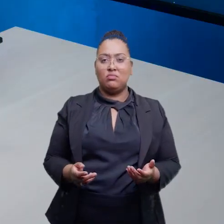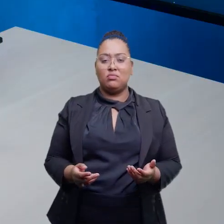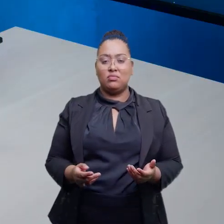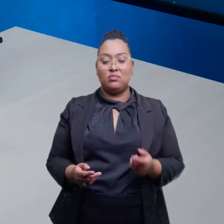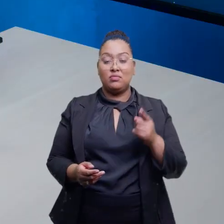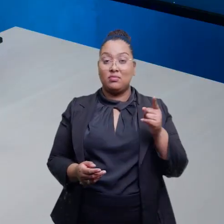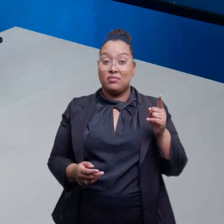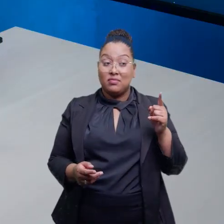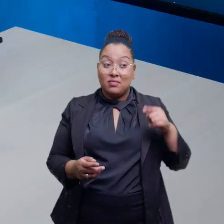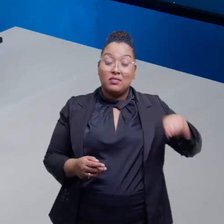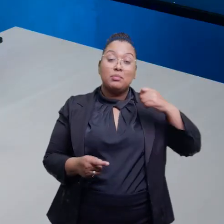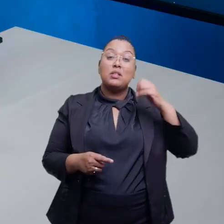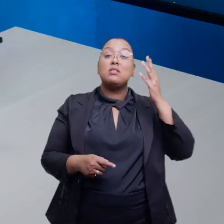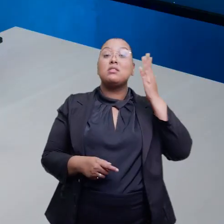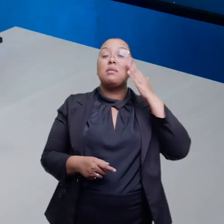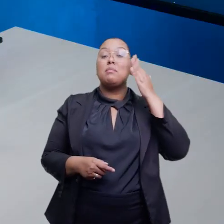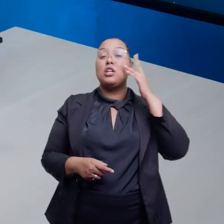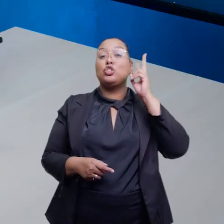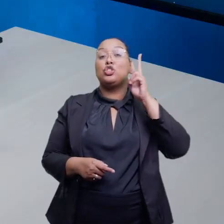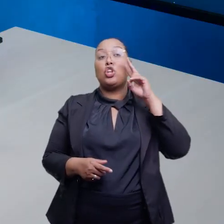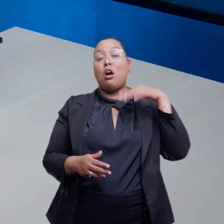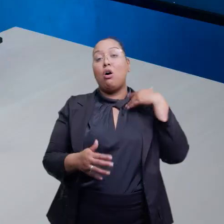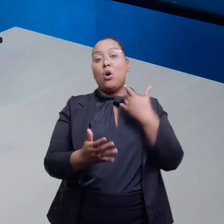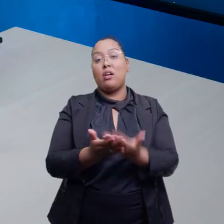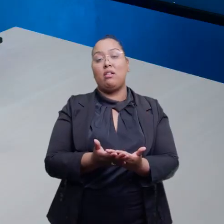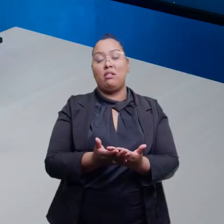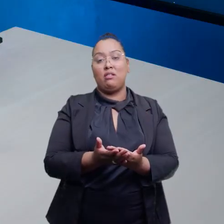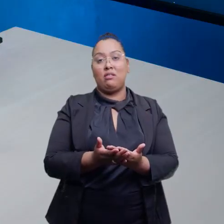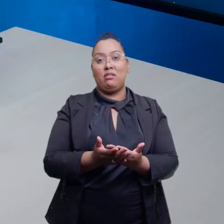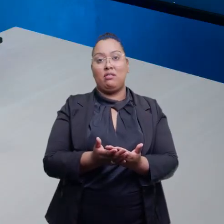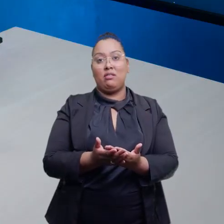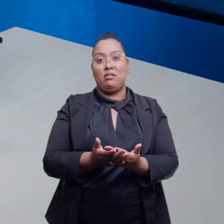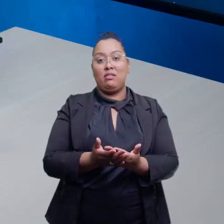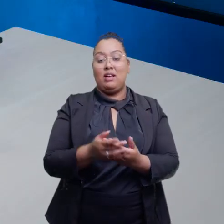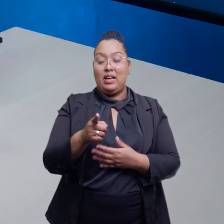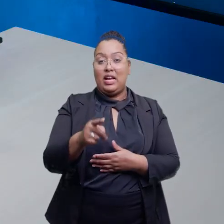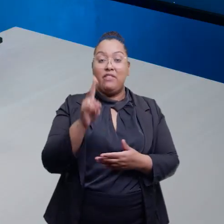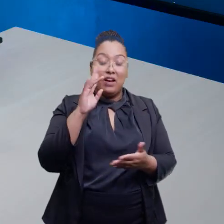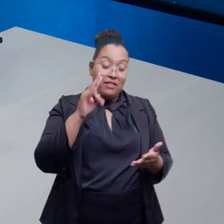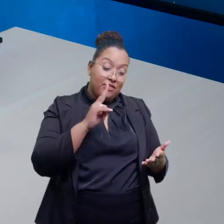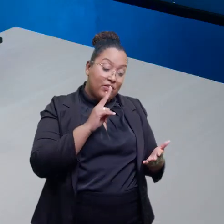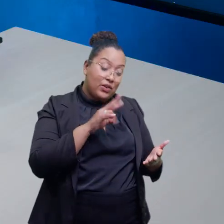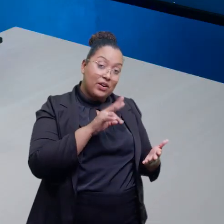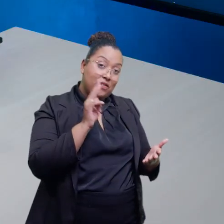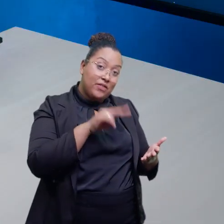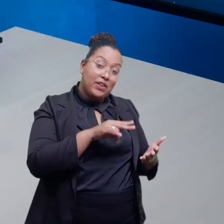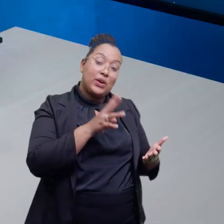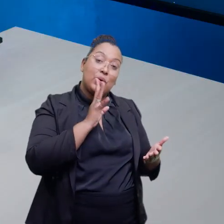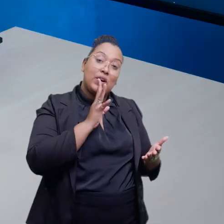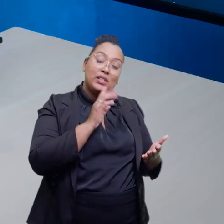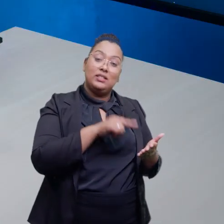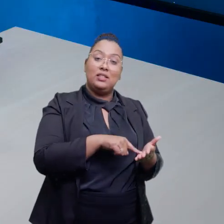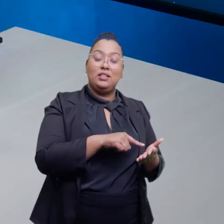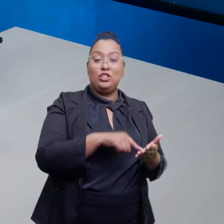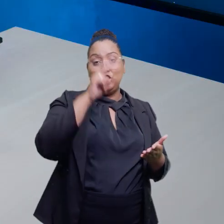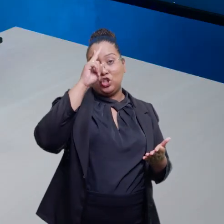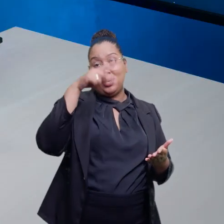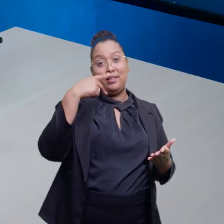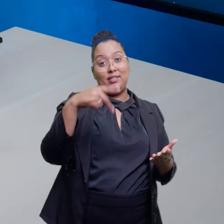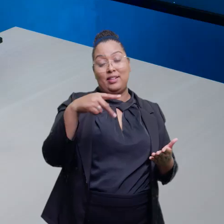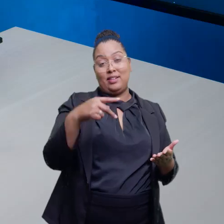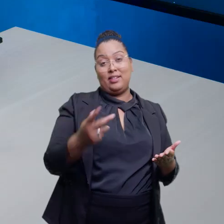ele entender aquele contexto histórico que ele partiu, né, que aconteceu. Então, essa